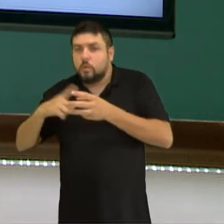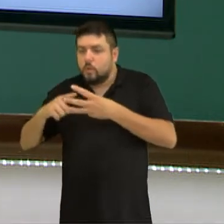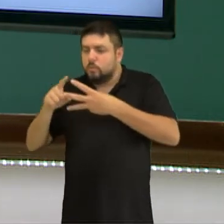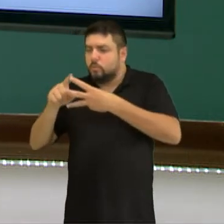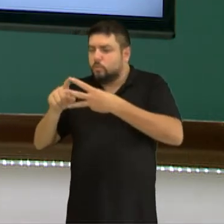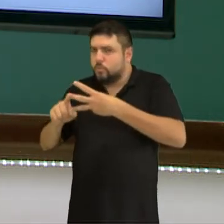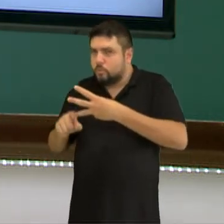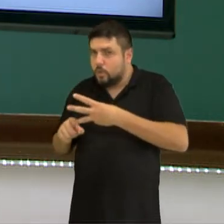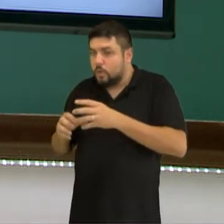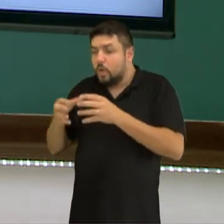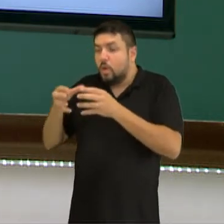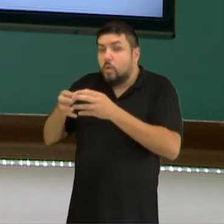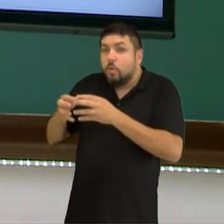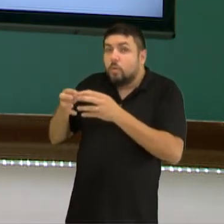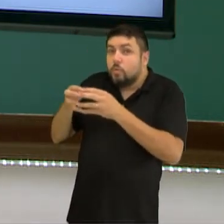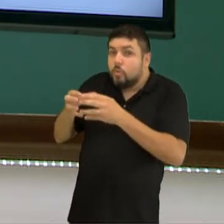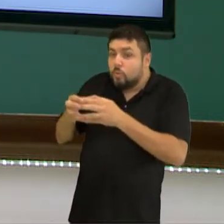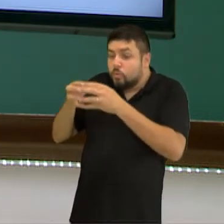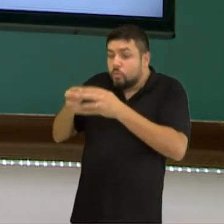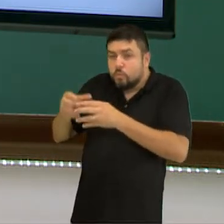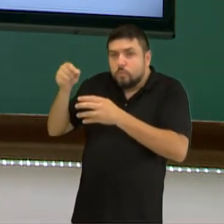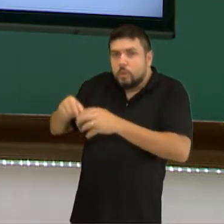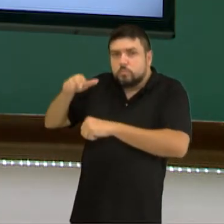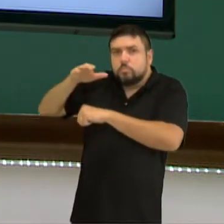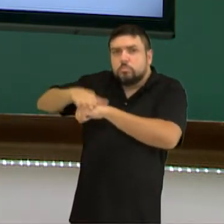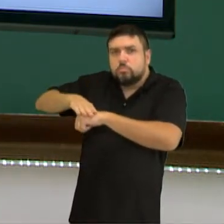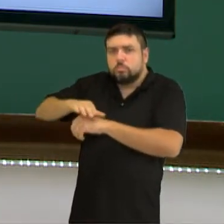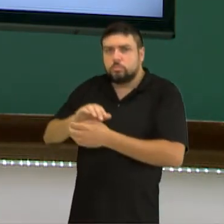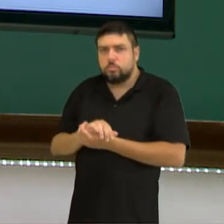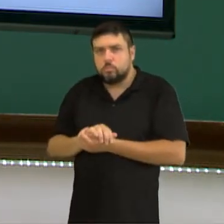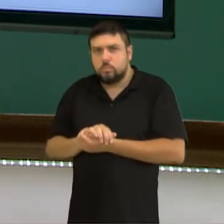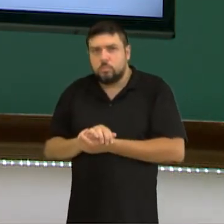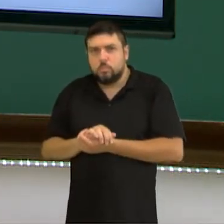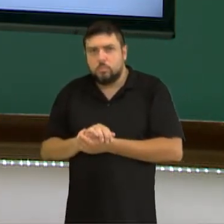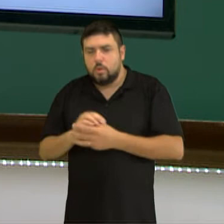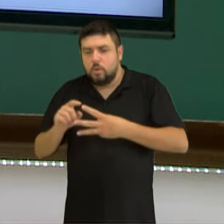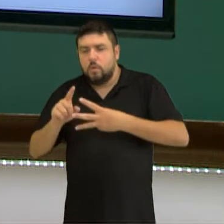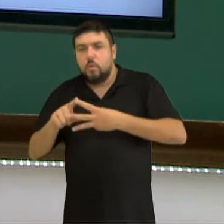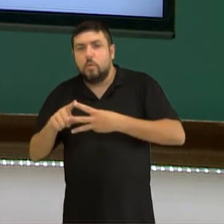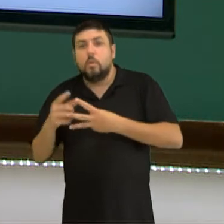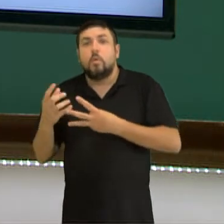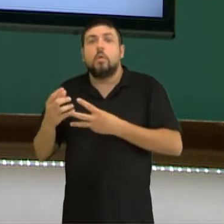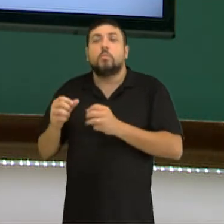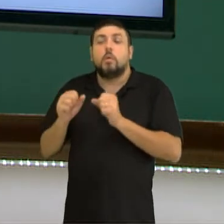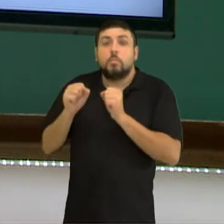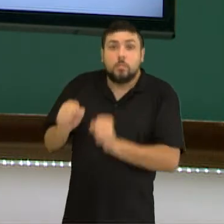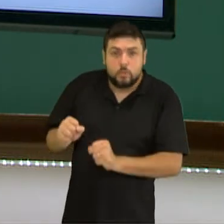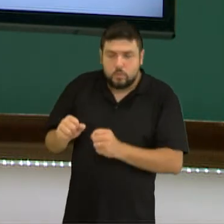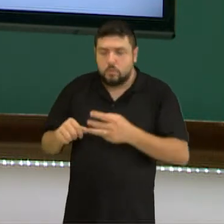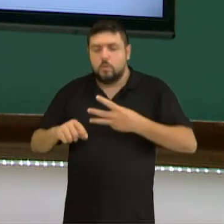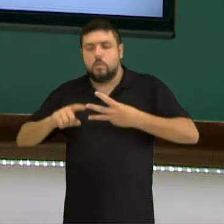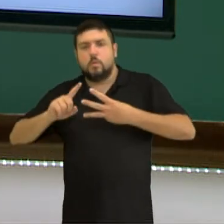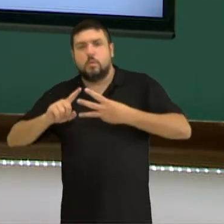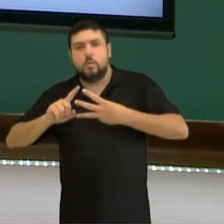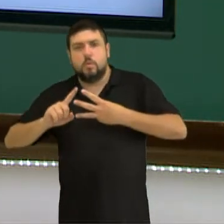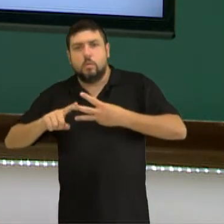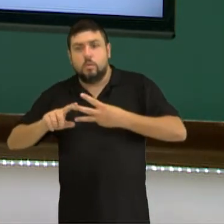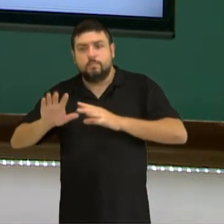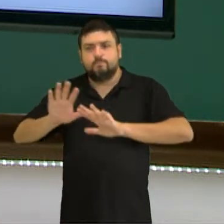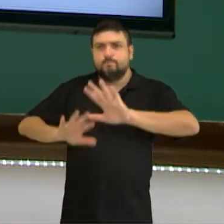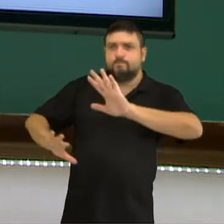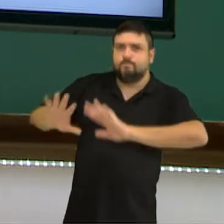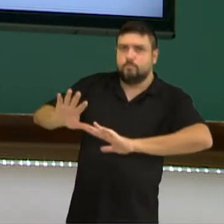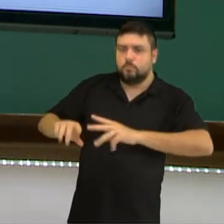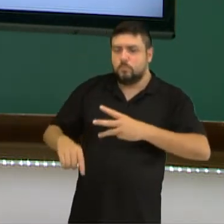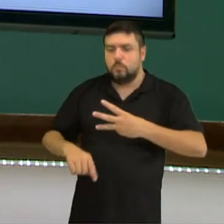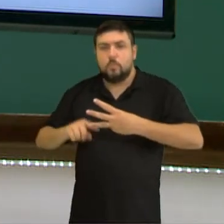O grupo define o que é aceito. O que é aceito, o que pode fazer com calma ou o que não pode